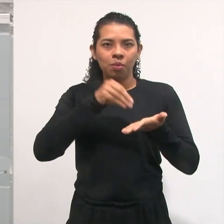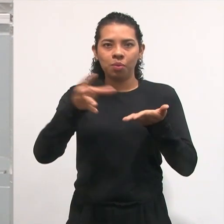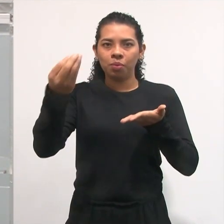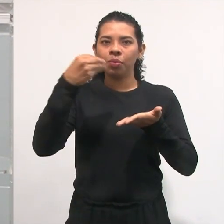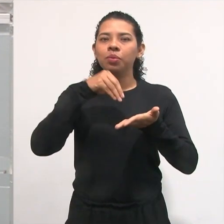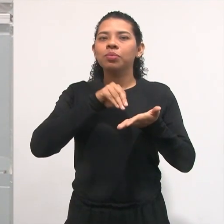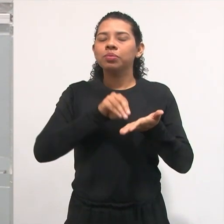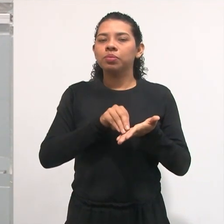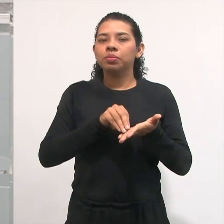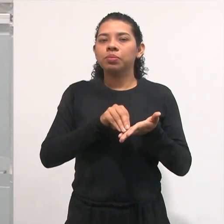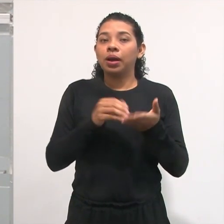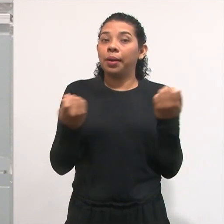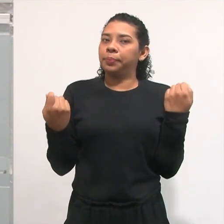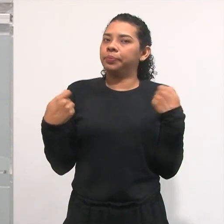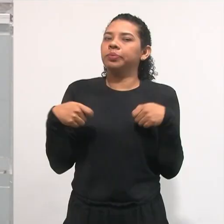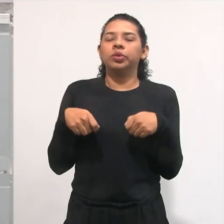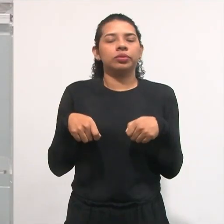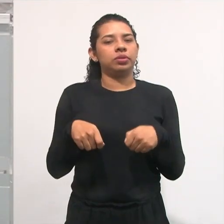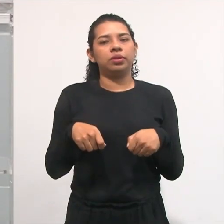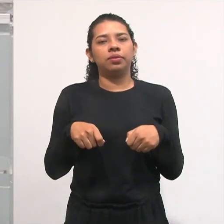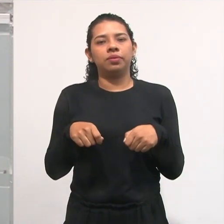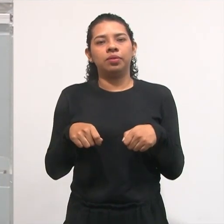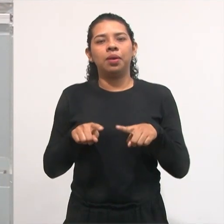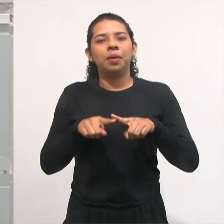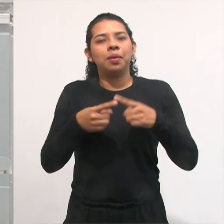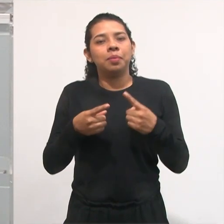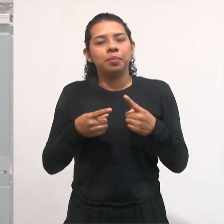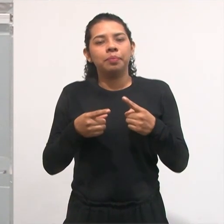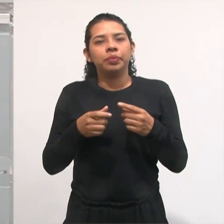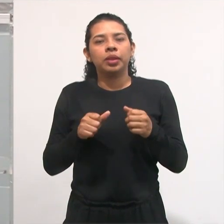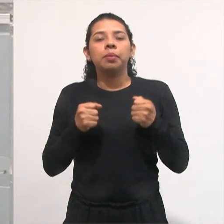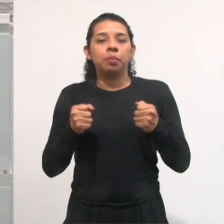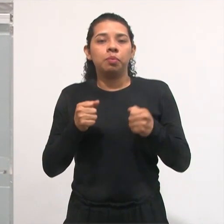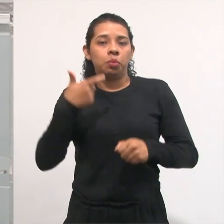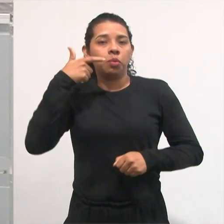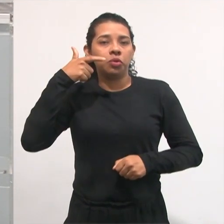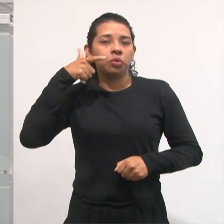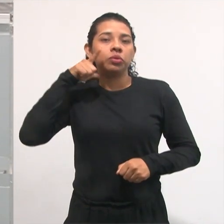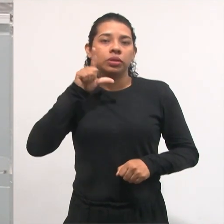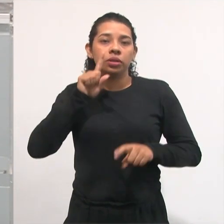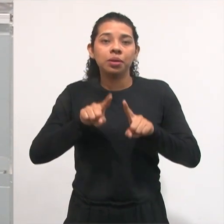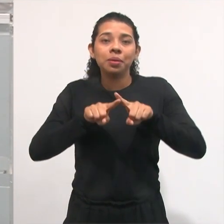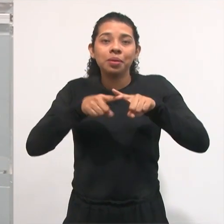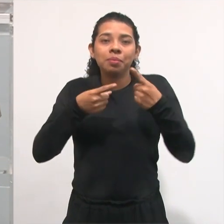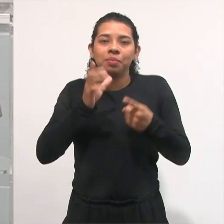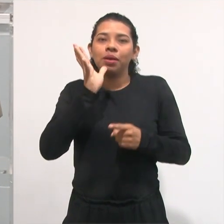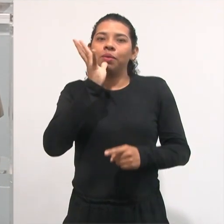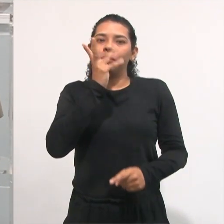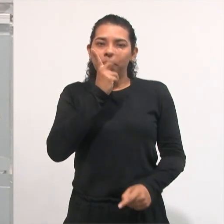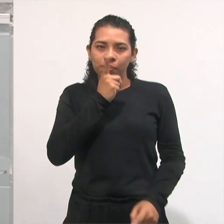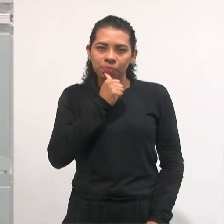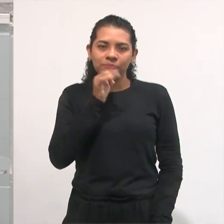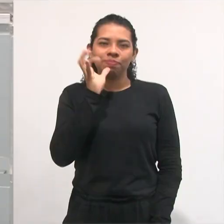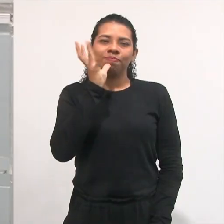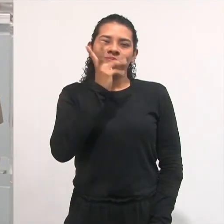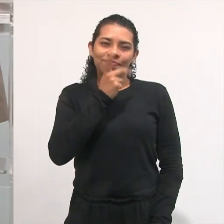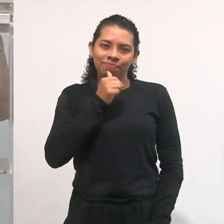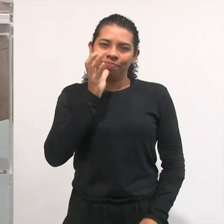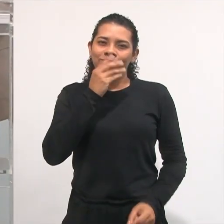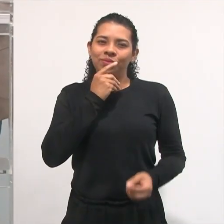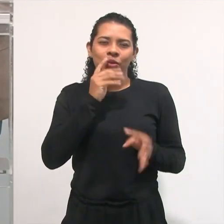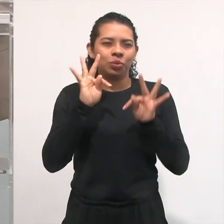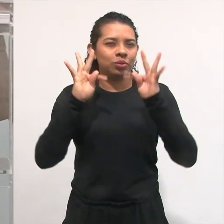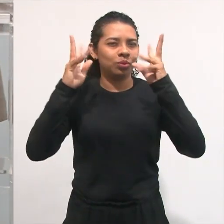ou de Ariquemes? É quase impossível, entendeu? É possível? Mas é tão custoso, tão lento, tão demorado que